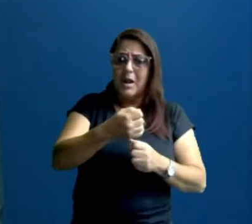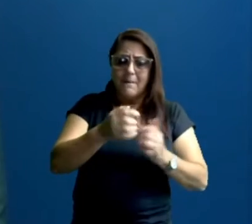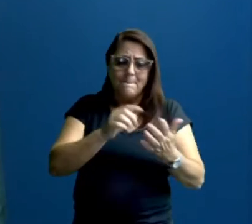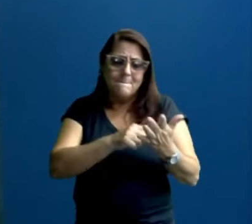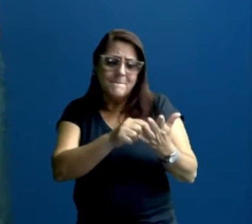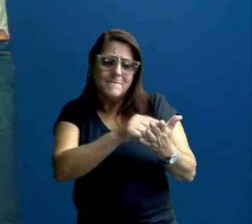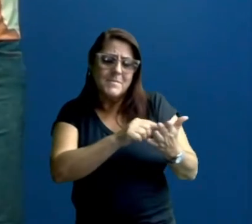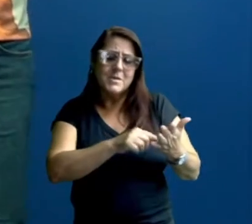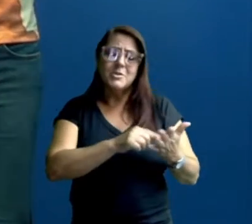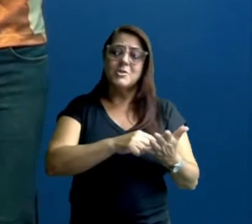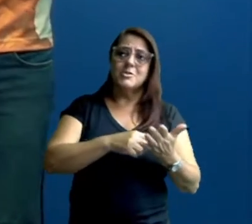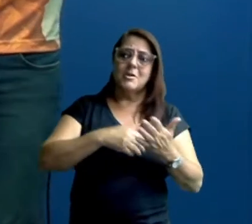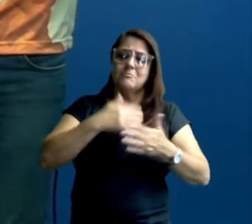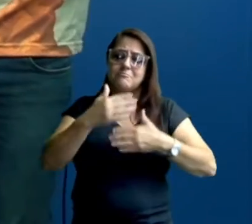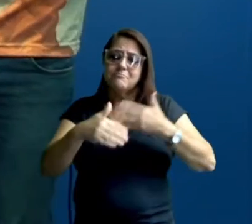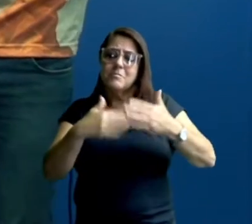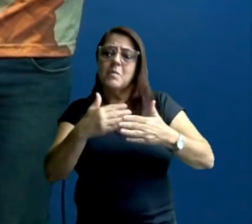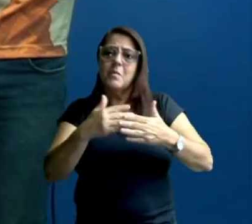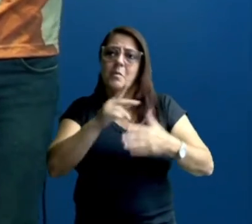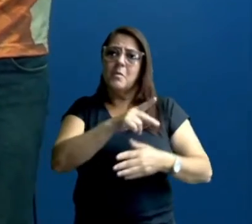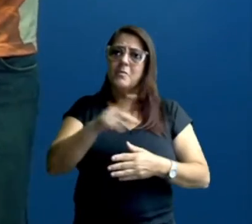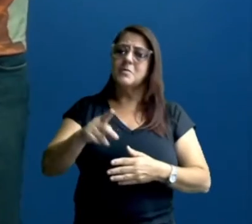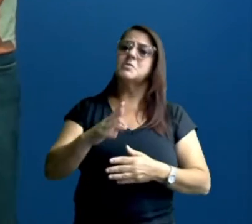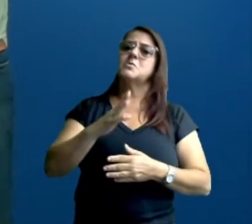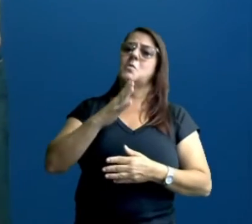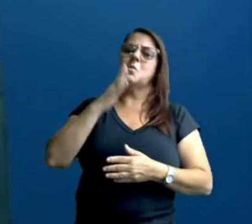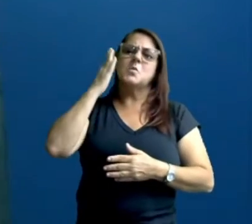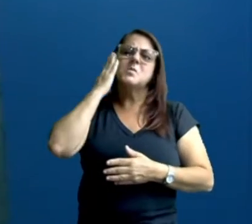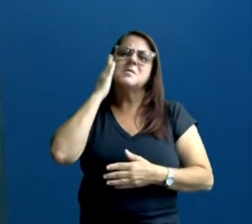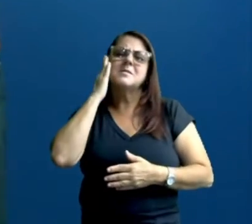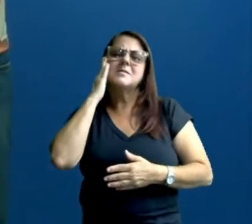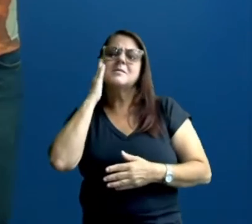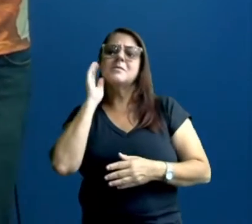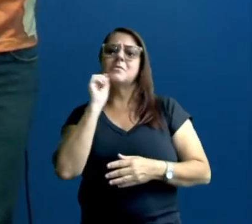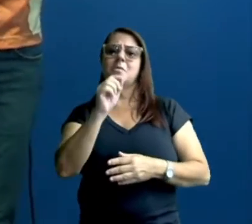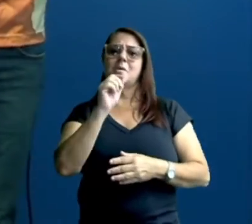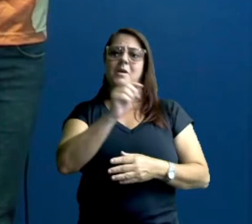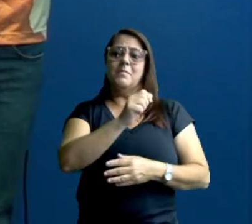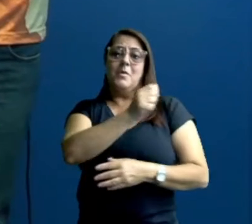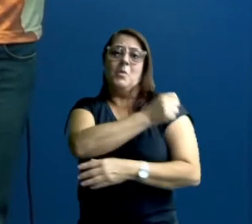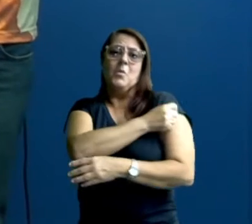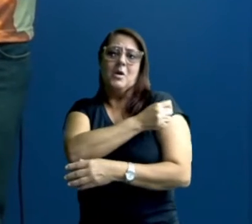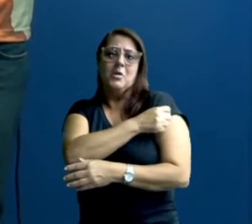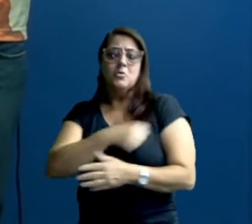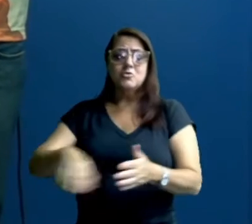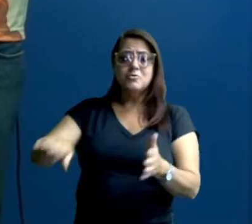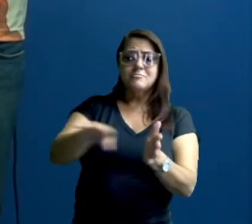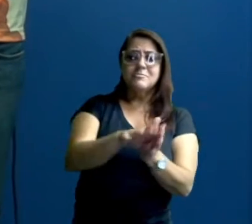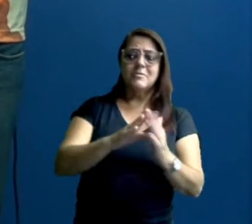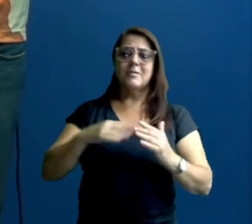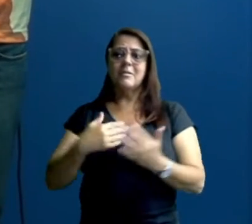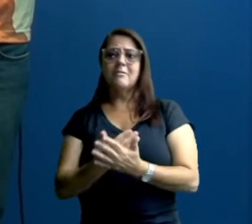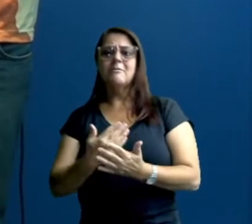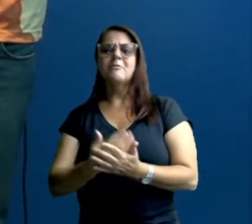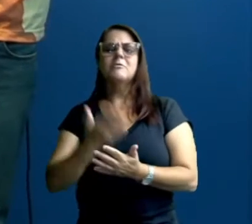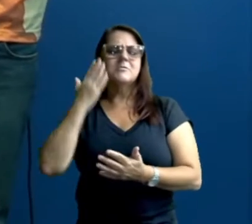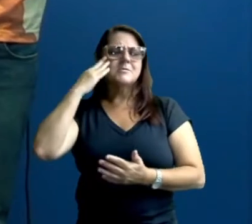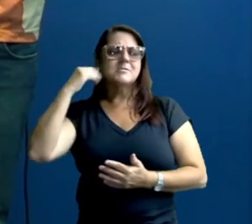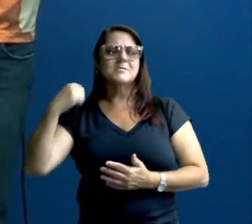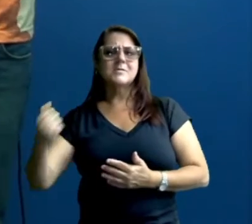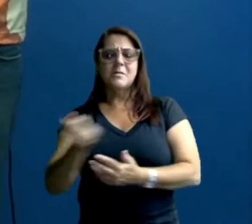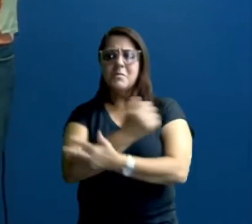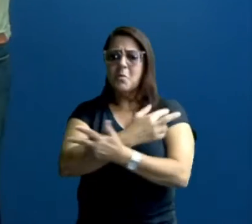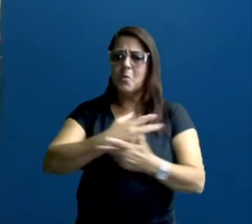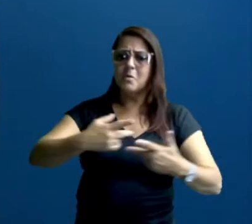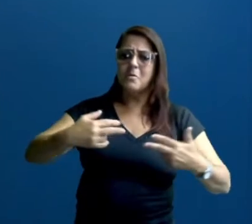interagir, então o professor tem que entender que quando o aluno ele chega na escola ele já traz uma bagagem de conhecimento, né? Que